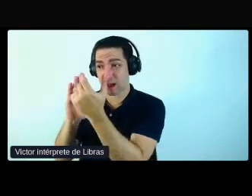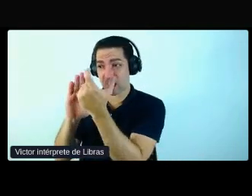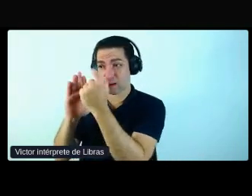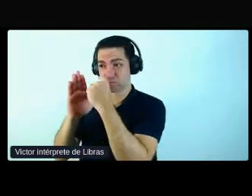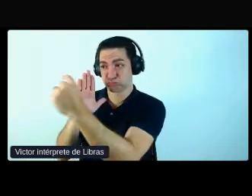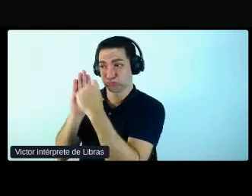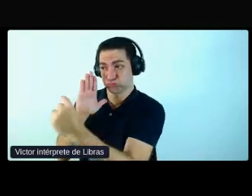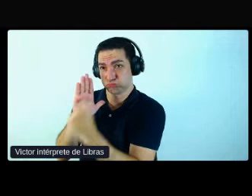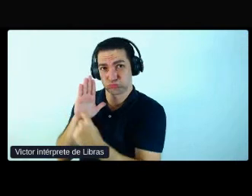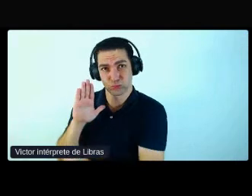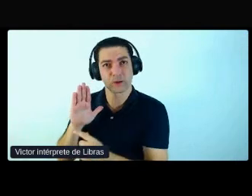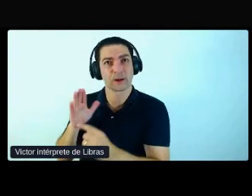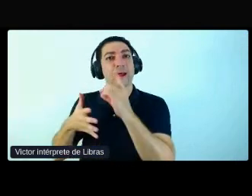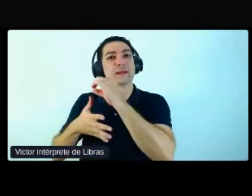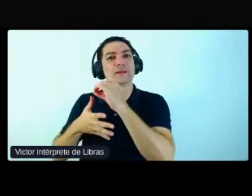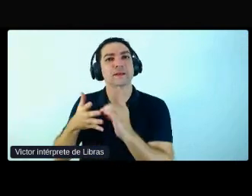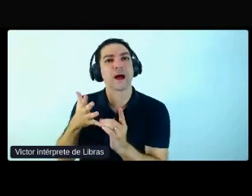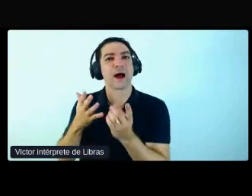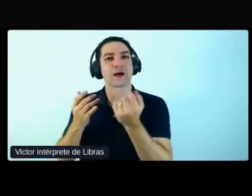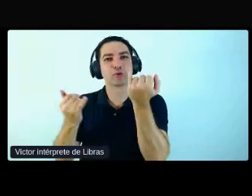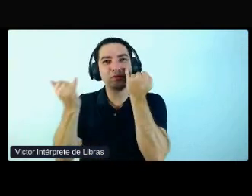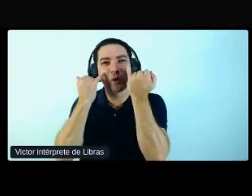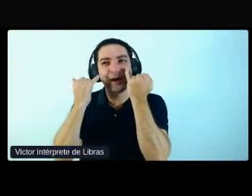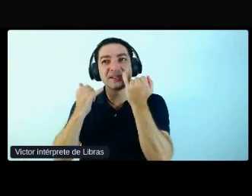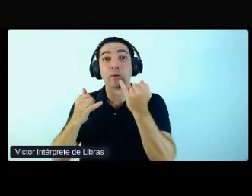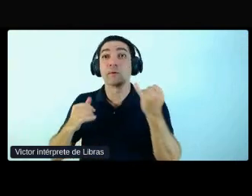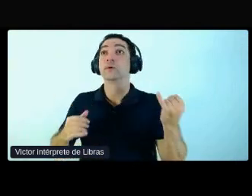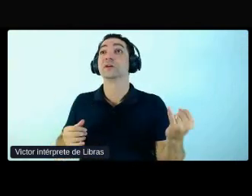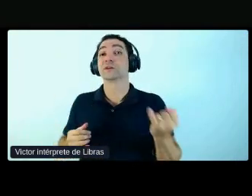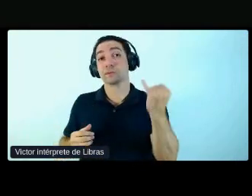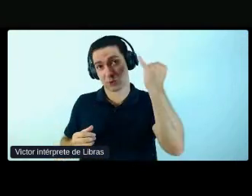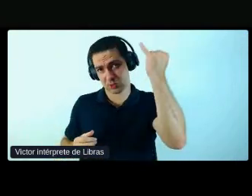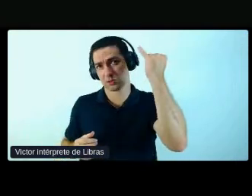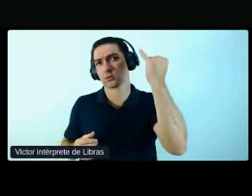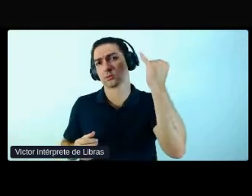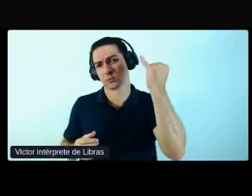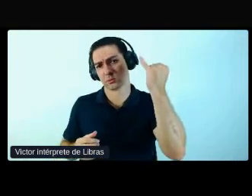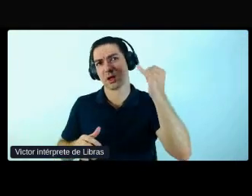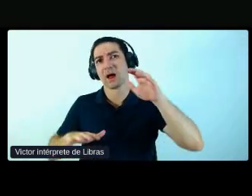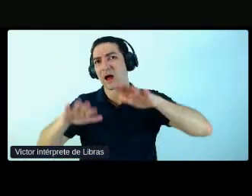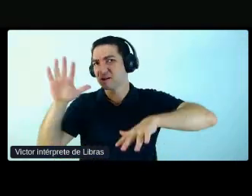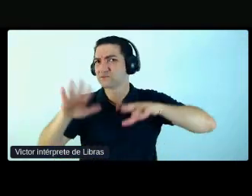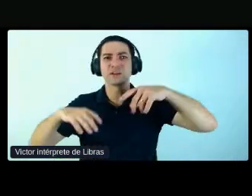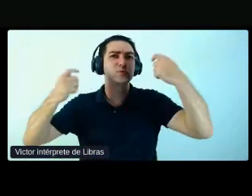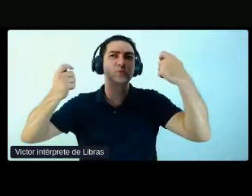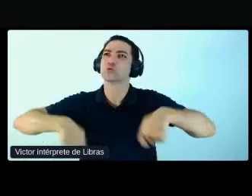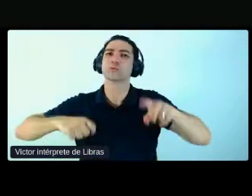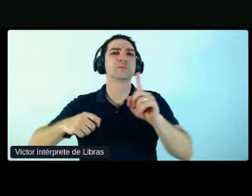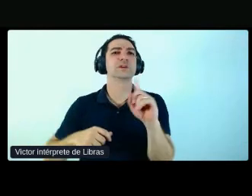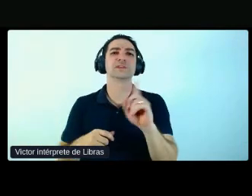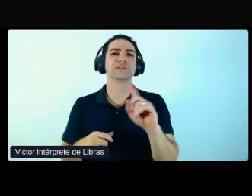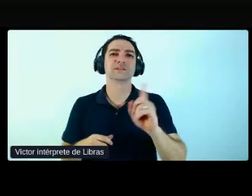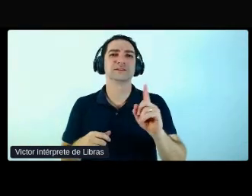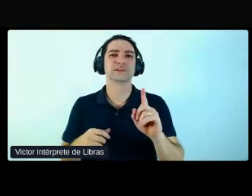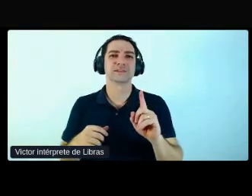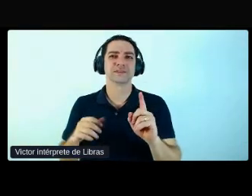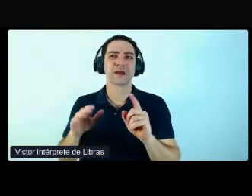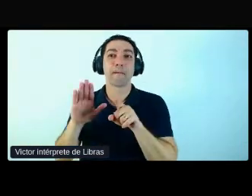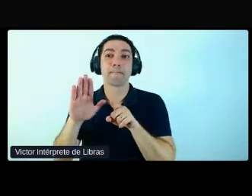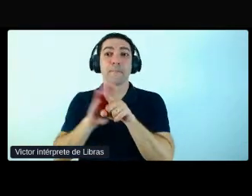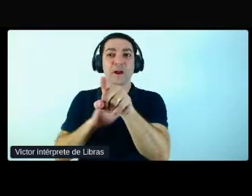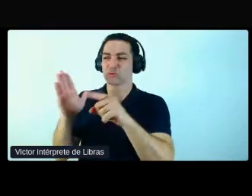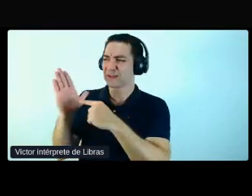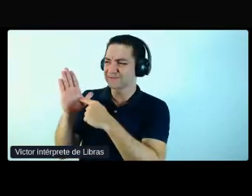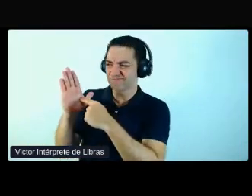não representam, né, de fato, a necessidade de certos grupos e de certas pessoas, ou que,